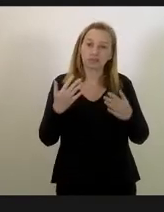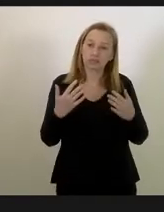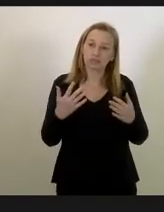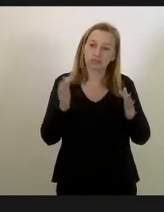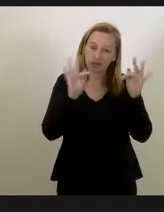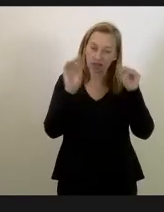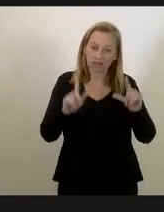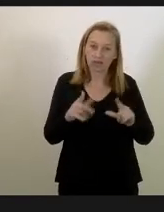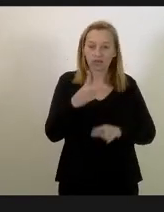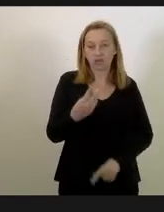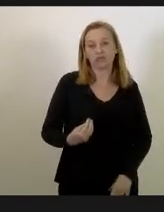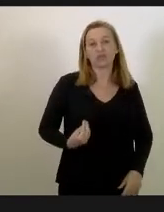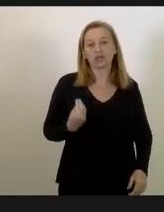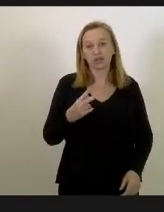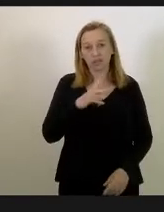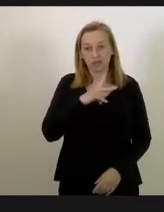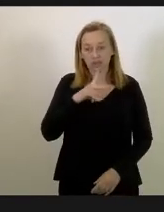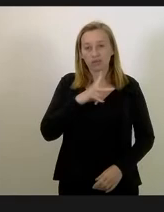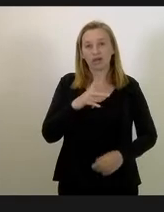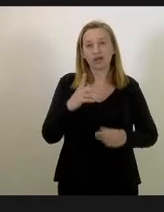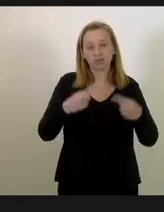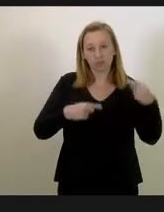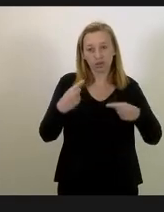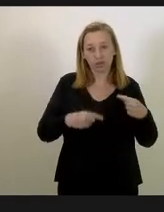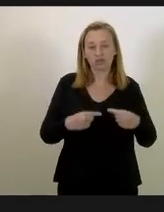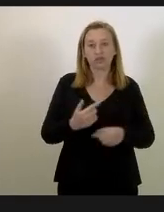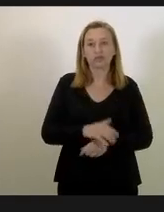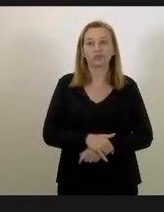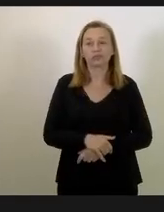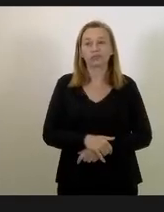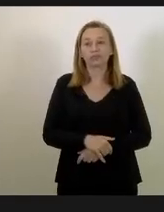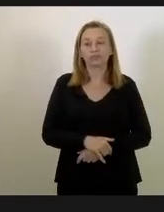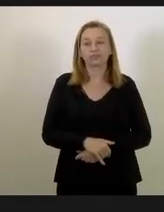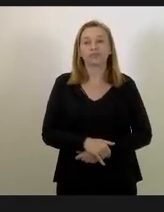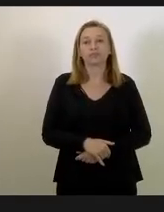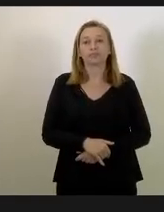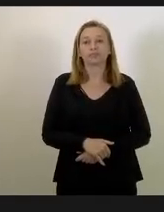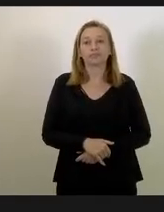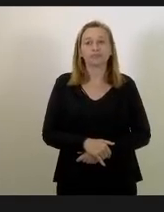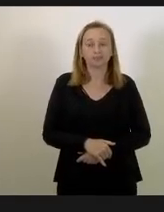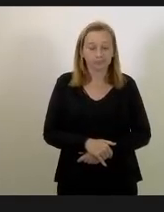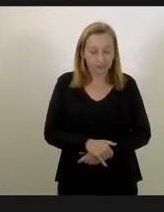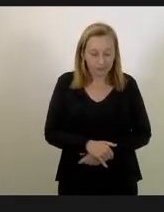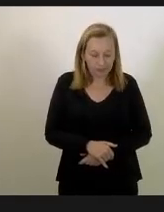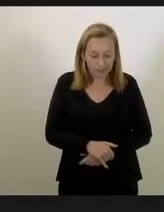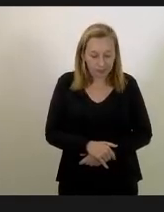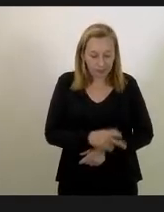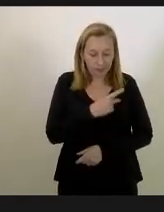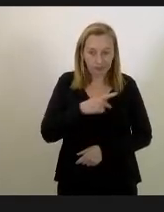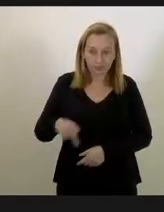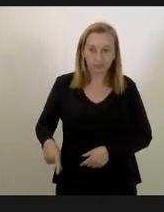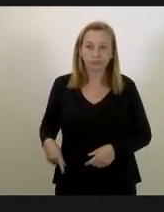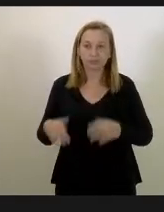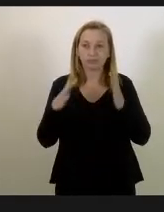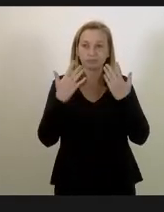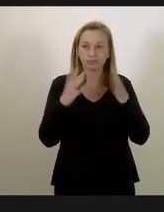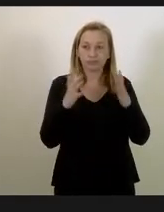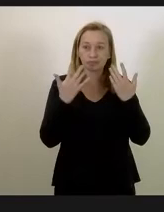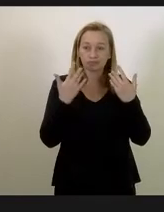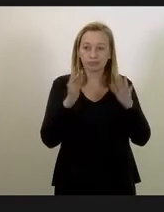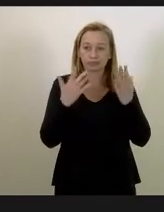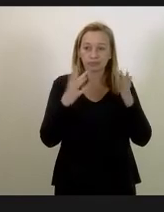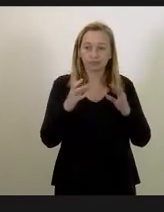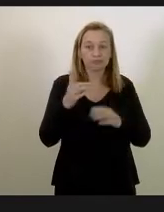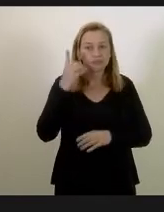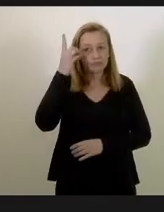pessoal sua vida política enfim segundo presidente parabenizar a